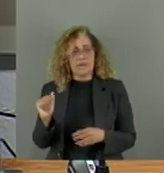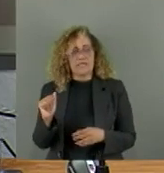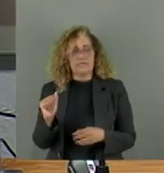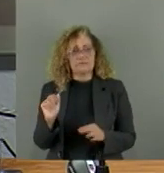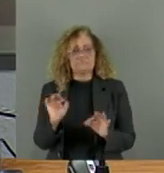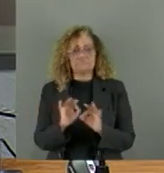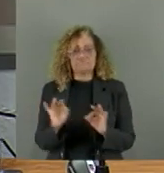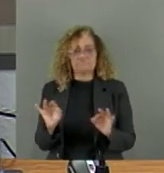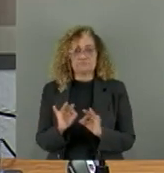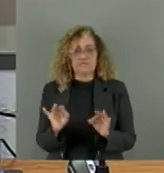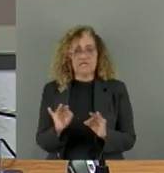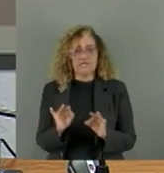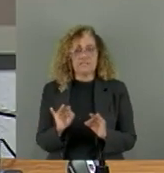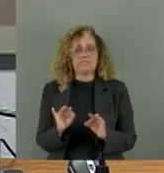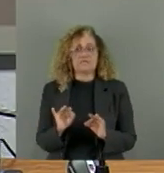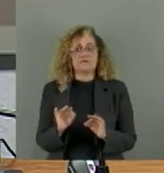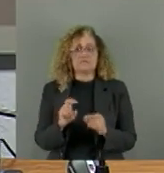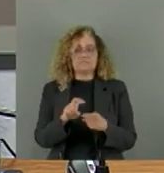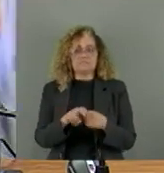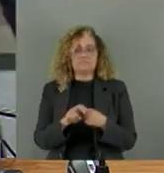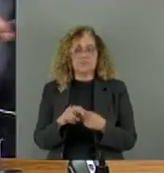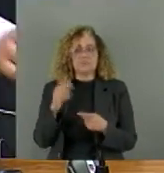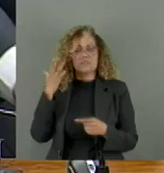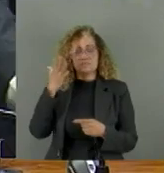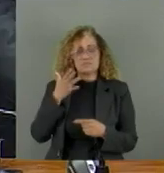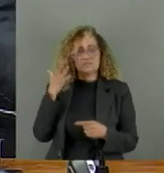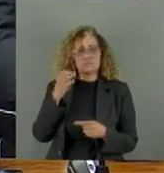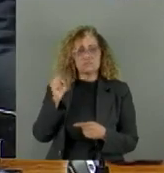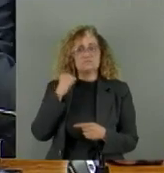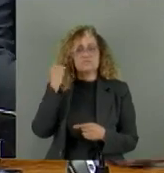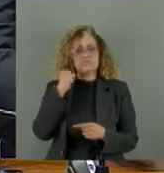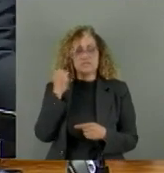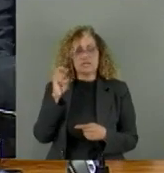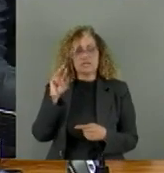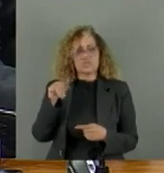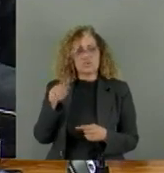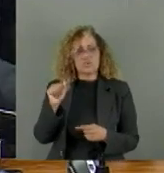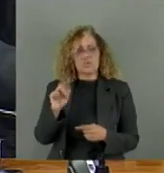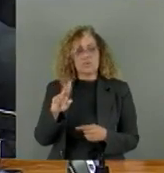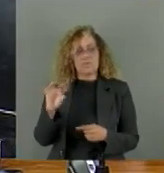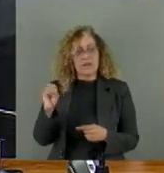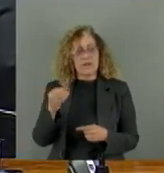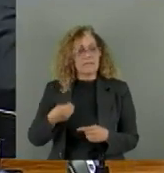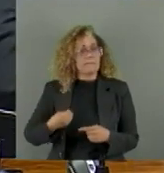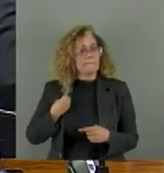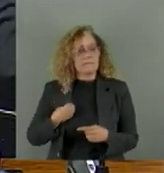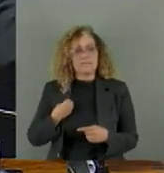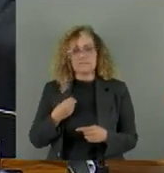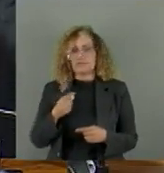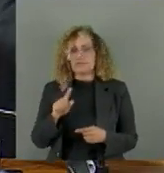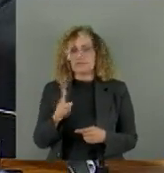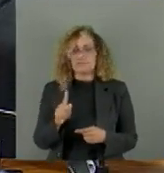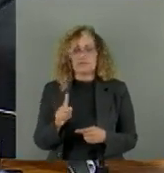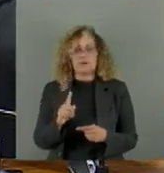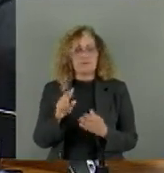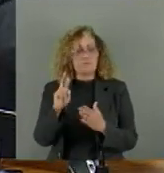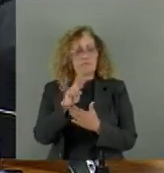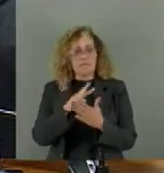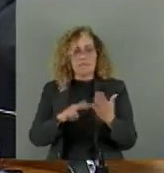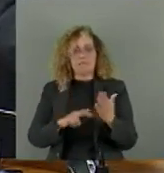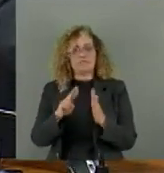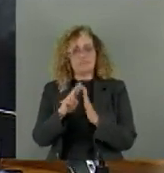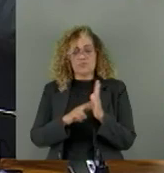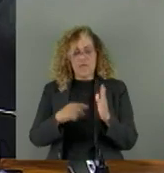havendo óbices, passo a palavra à senadora Mara Gabrilli, que não está aqui, para a leitura do requerimento. Eu